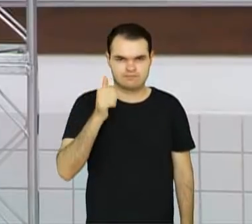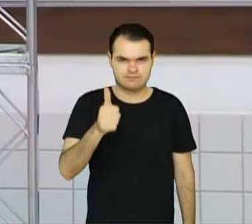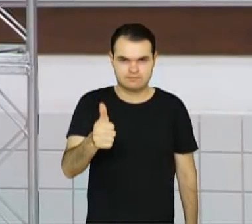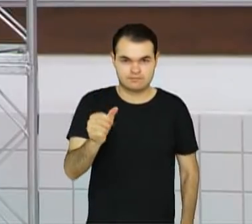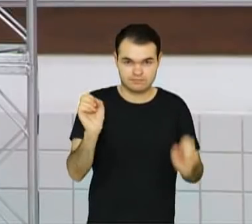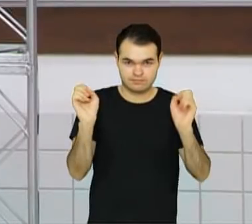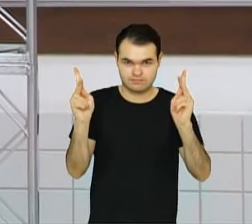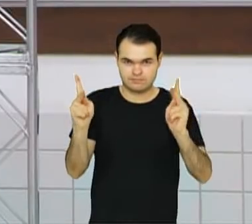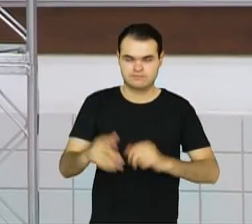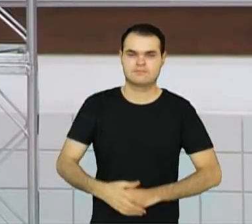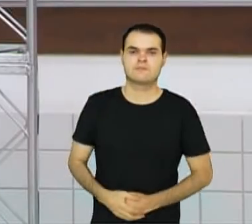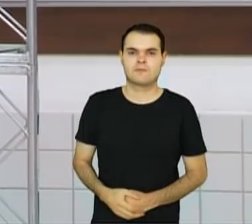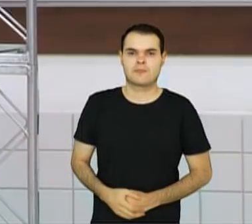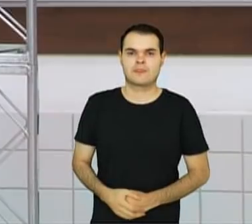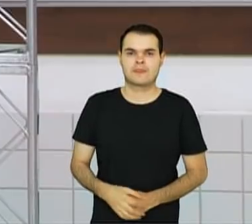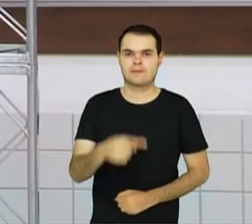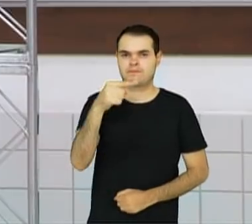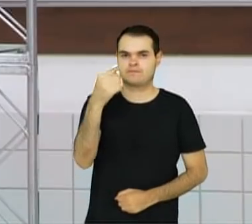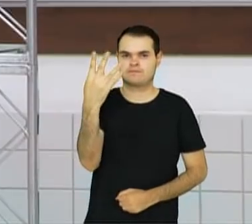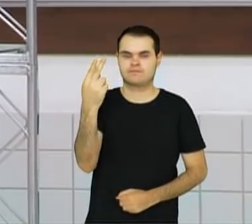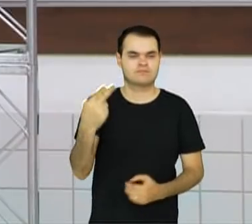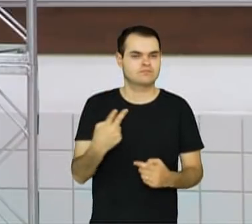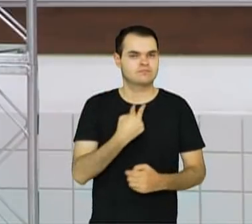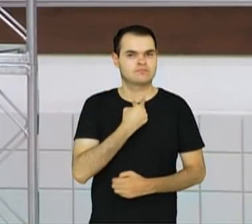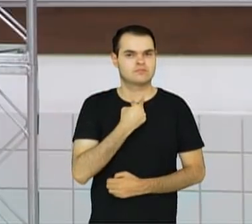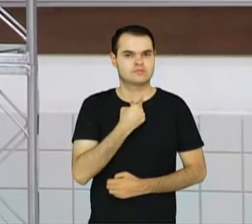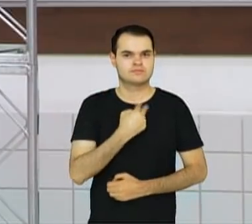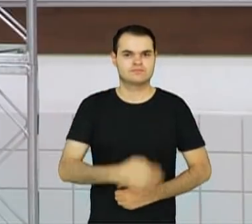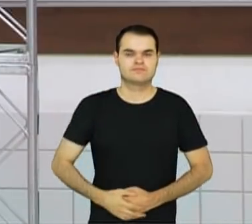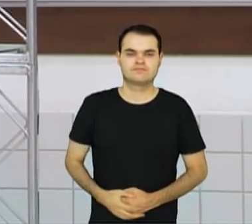Ok? Então, menos 4 não pode ser de jeito nenhum.